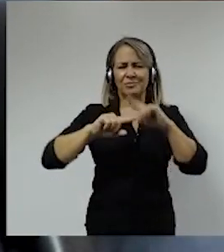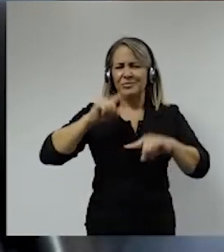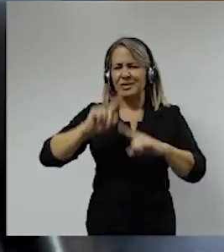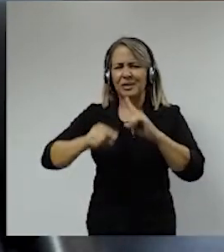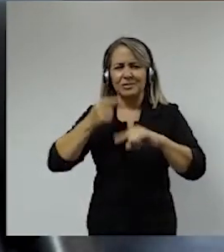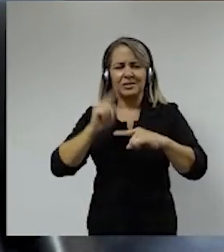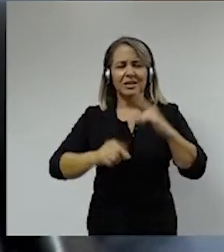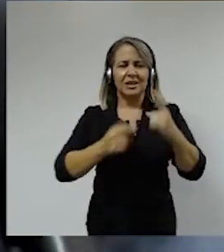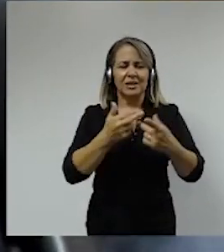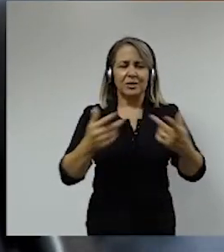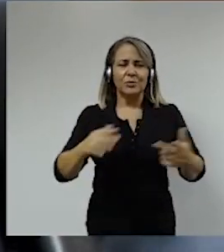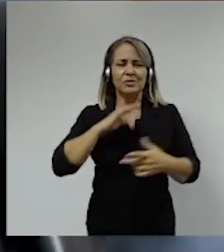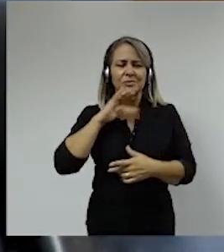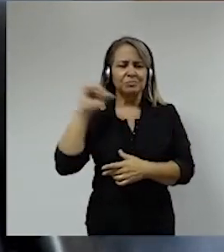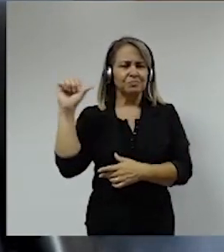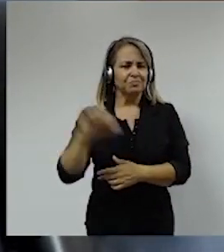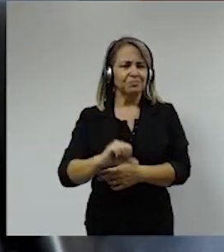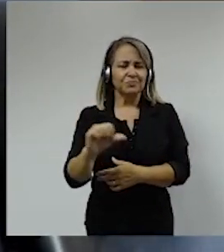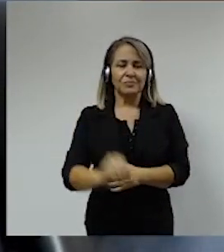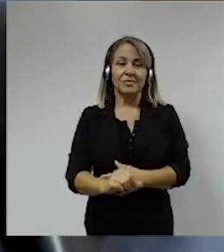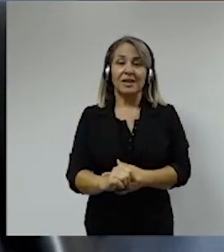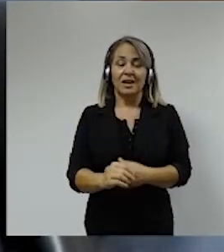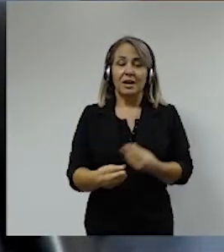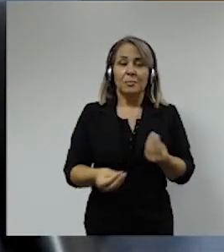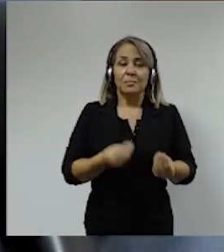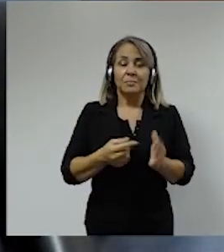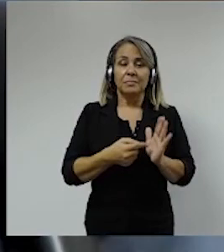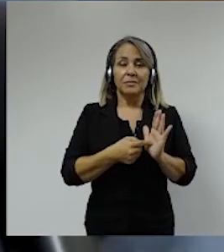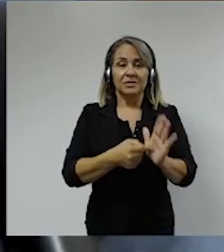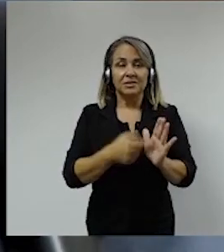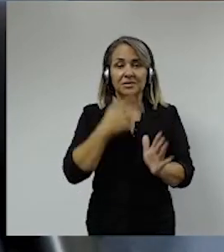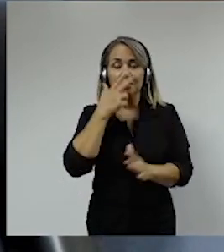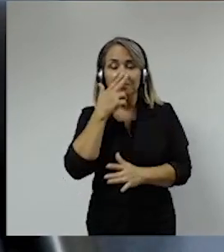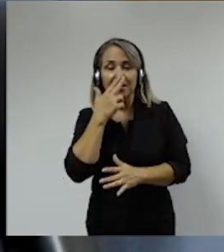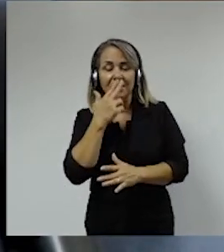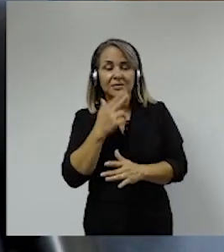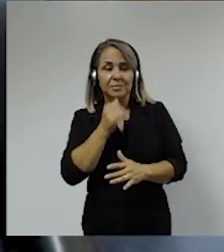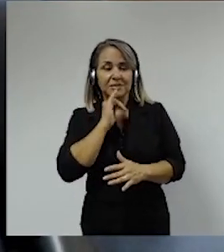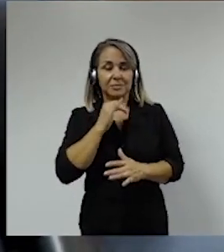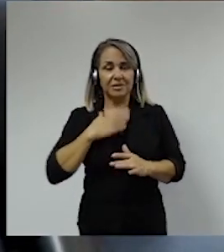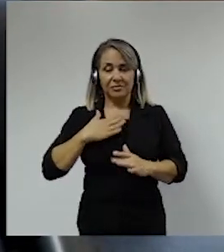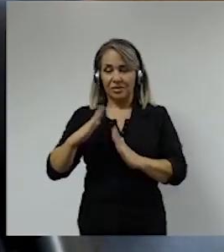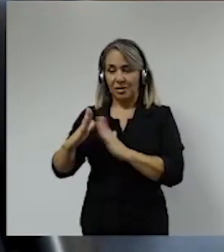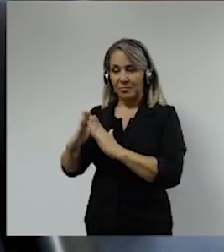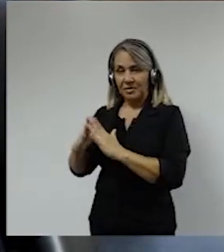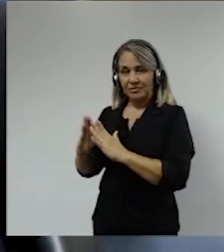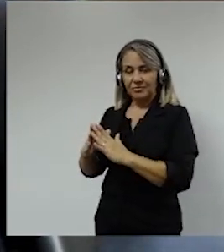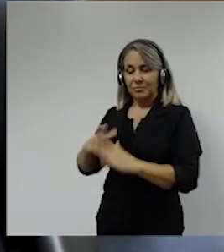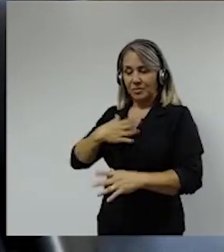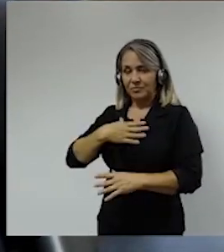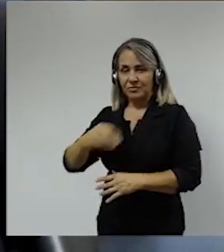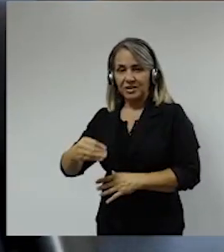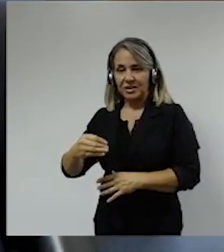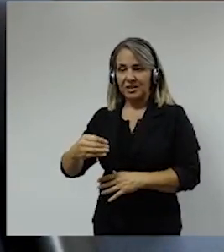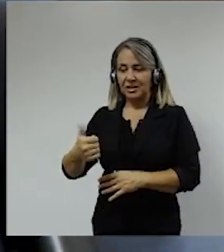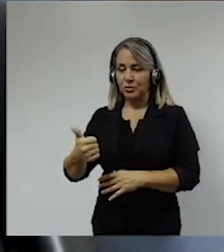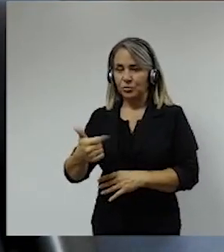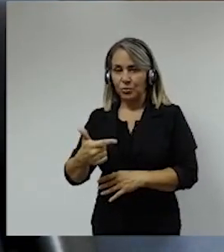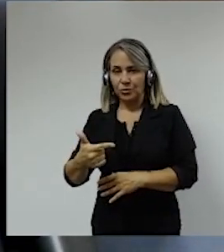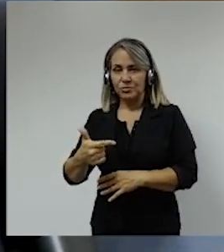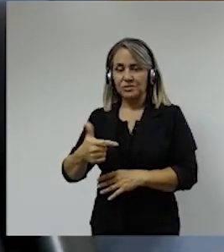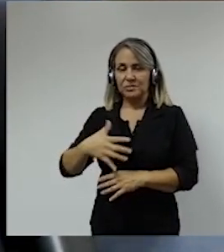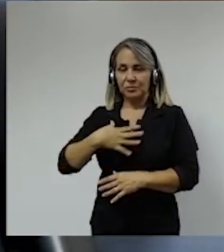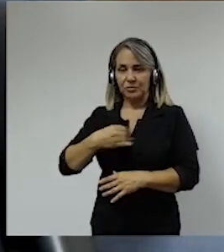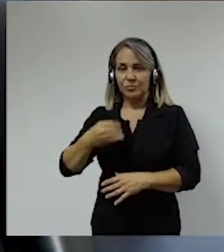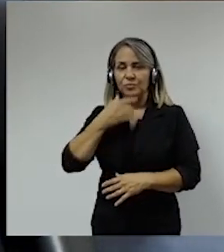e palavras de baixo calão, e de uma forma que eu estava assistindo em casa com minha filha de 12 anos, com meu filho de 19, com minha